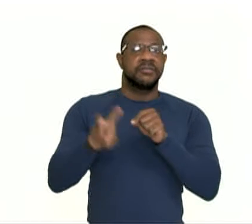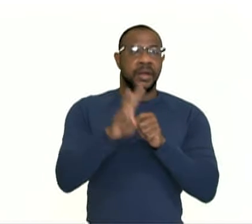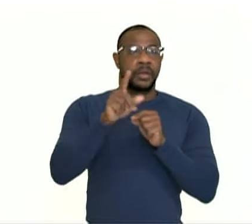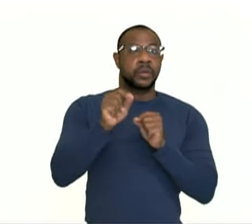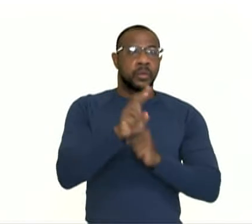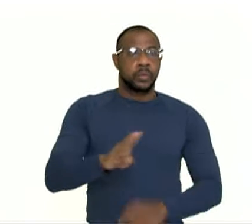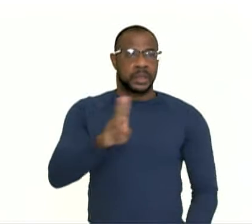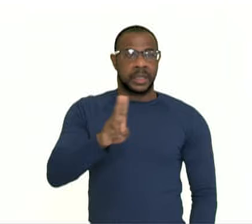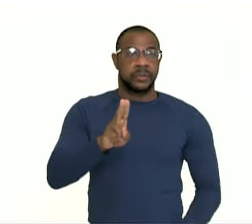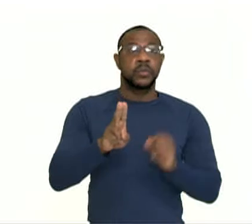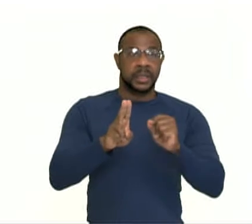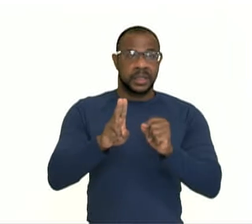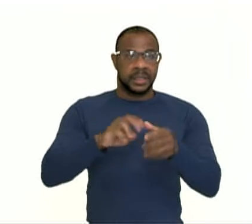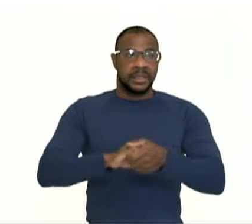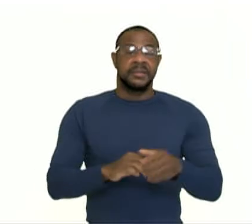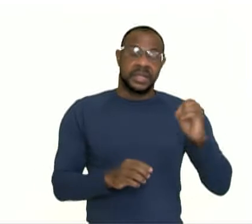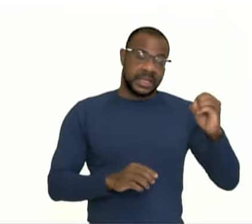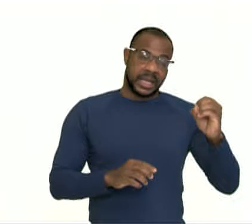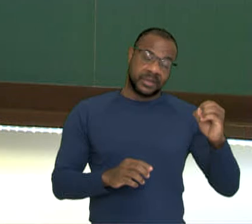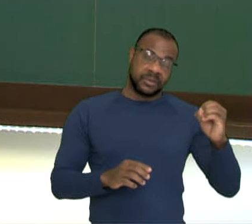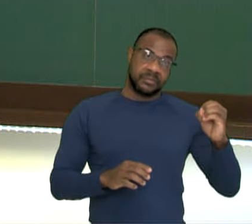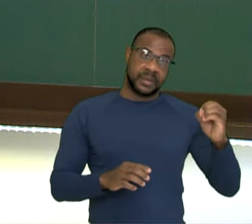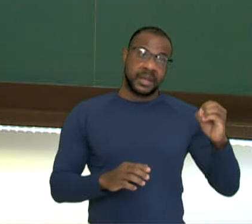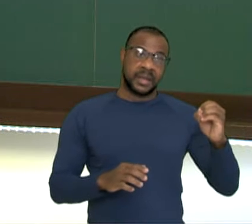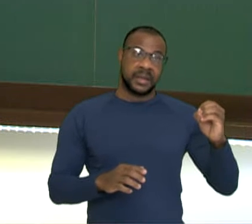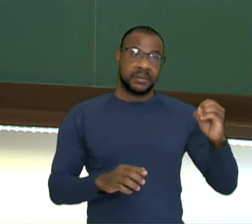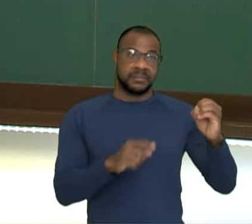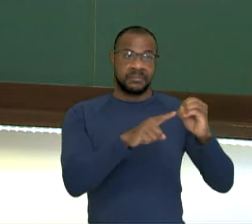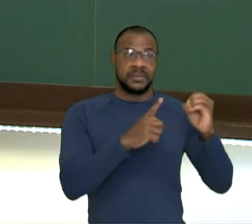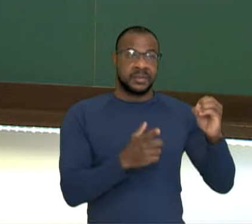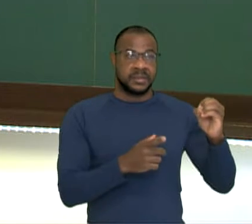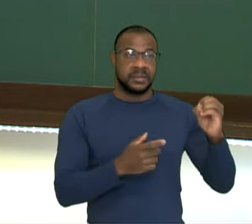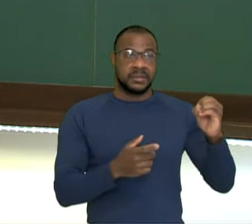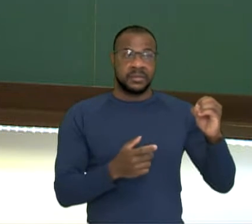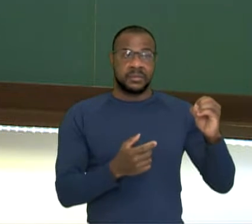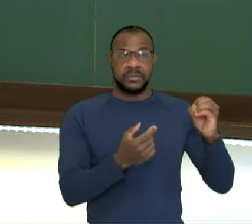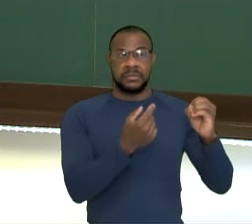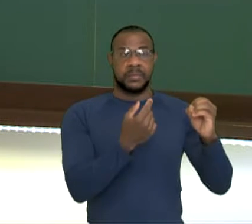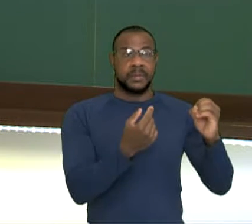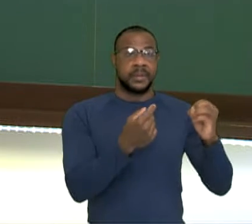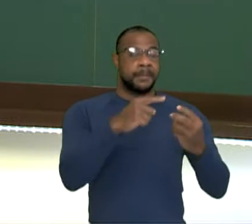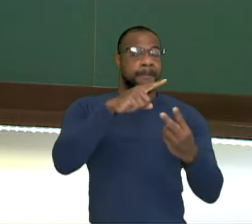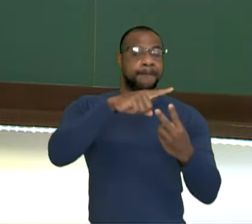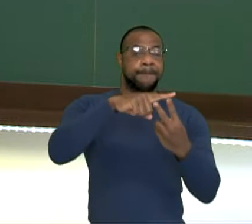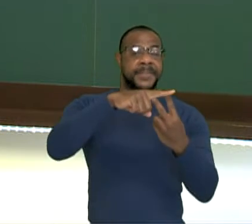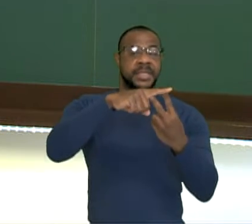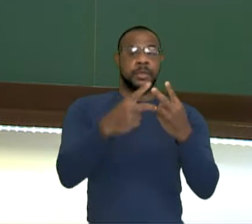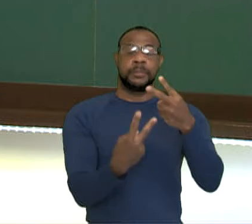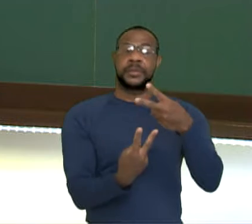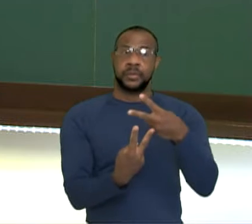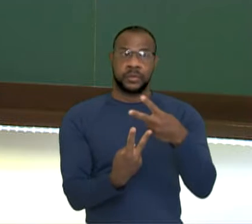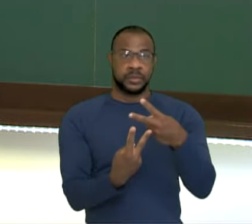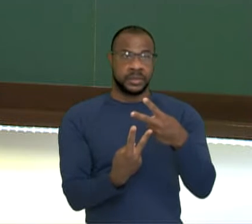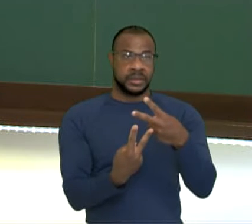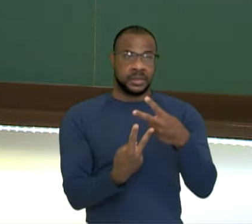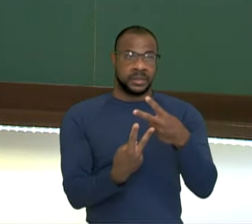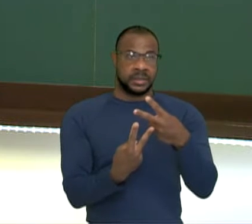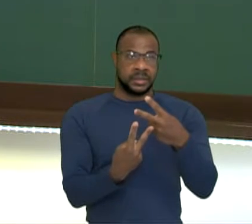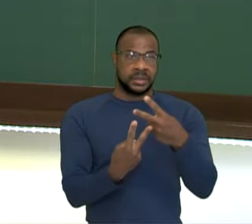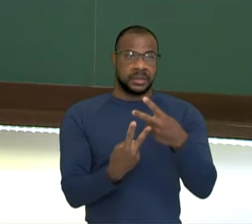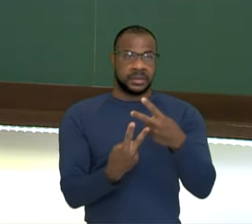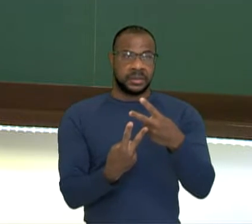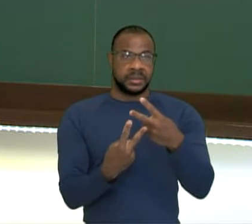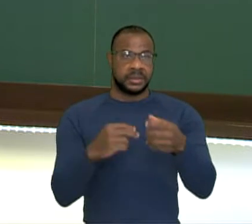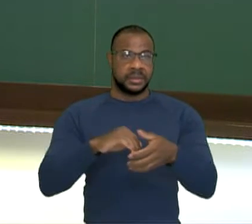dos ângulos notáveis, que vai de 0, aí eu tenho π sobre 2, π, 3π